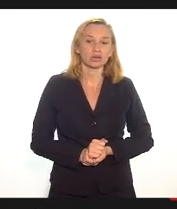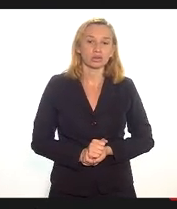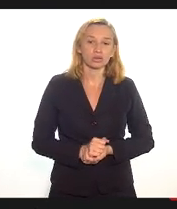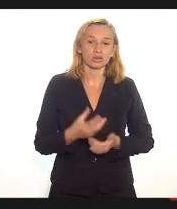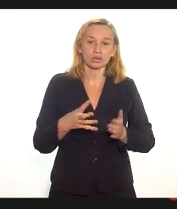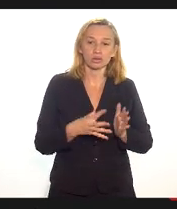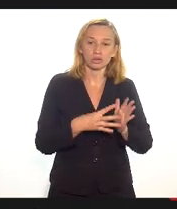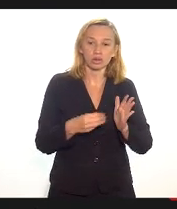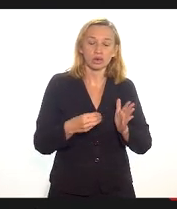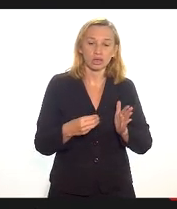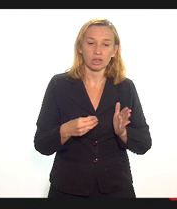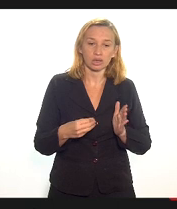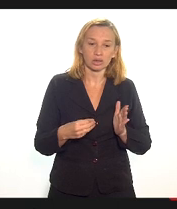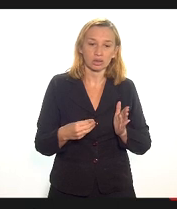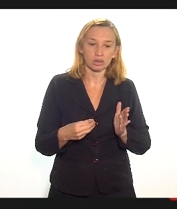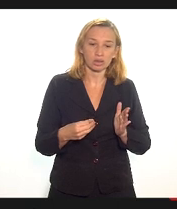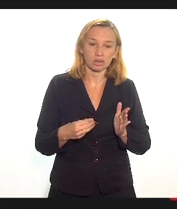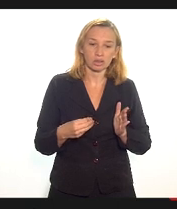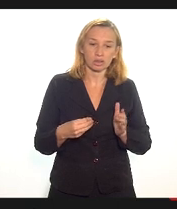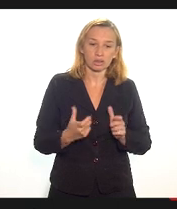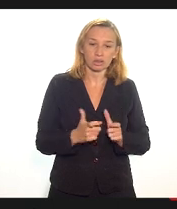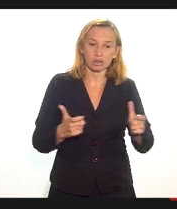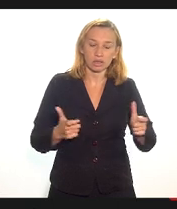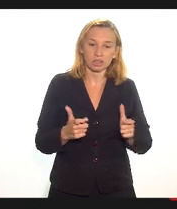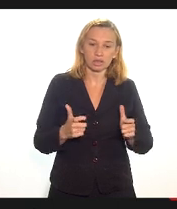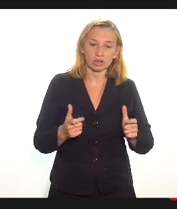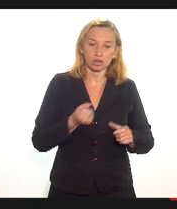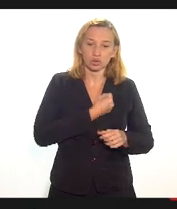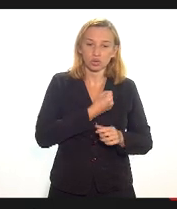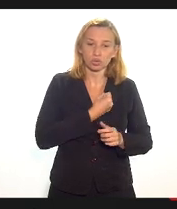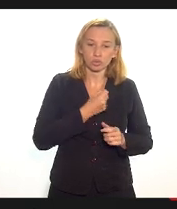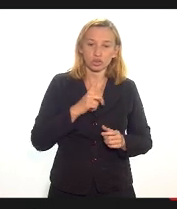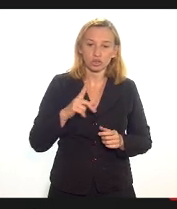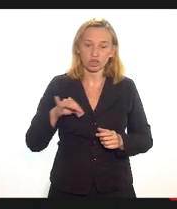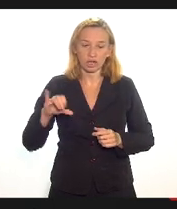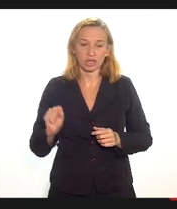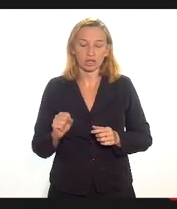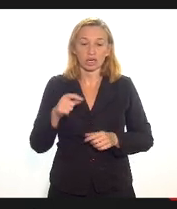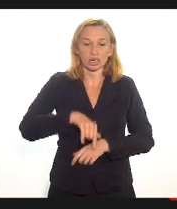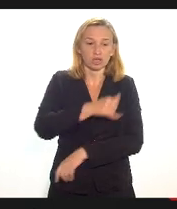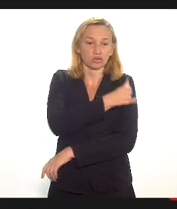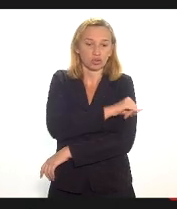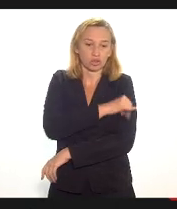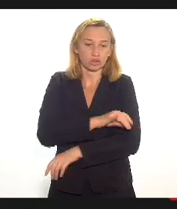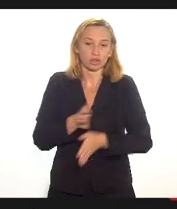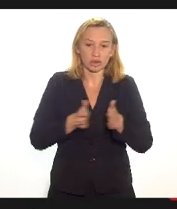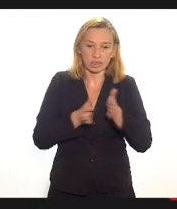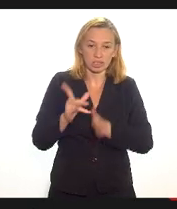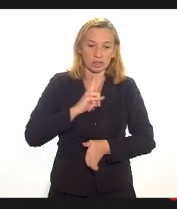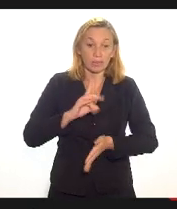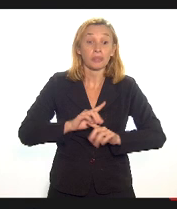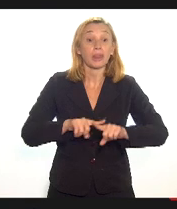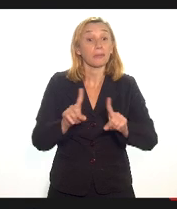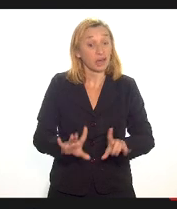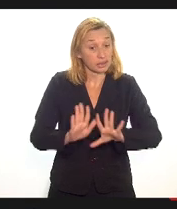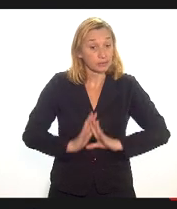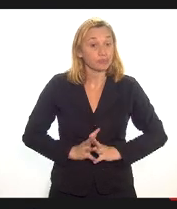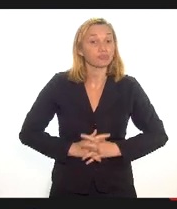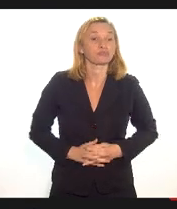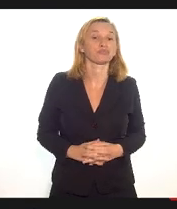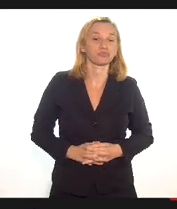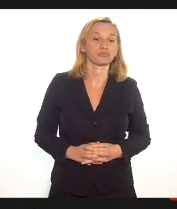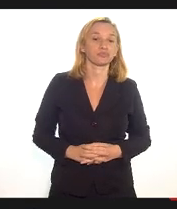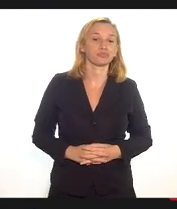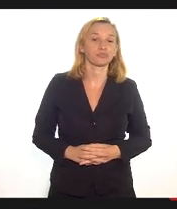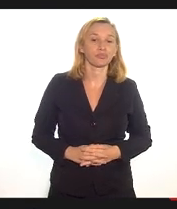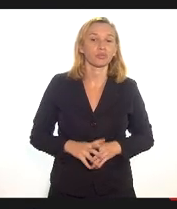para dentro desse banco de dados que o Estado do Rio de Janeiro tem acesso. Mas ainda assim,